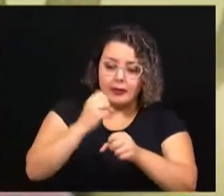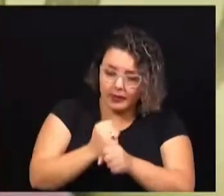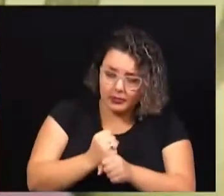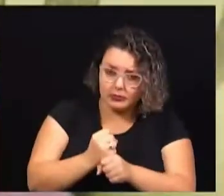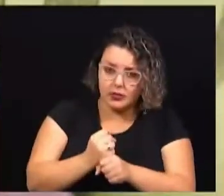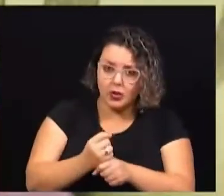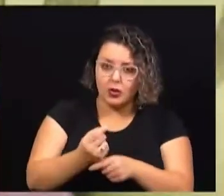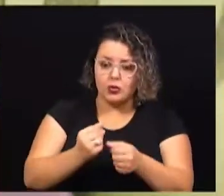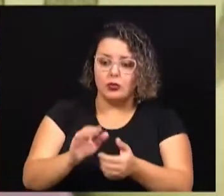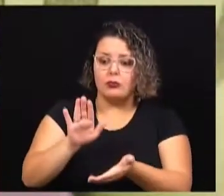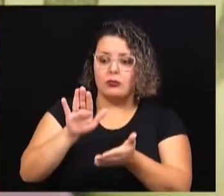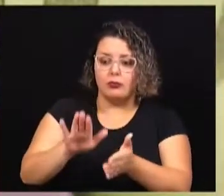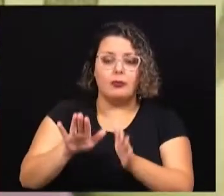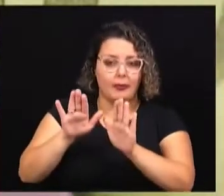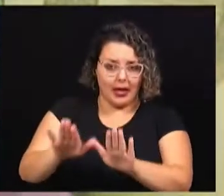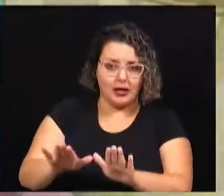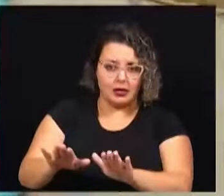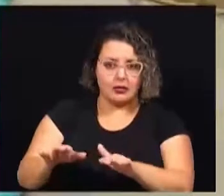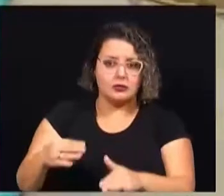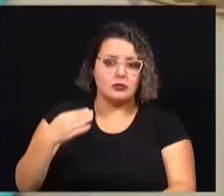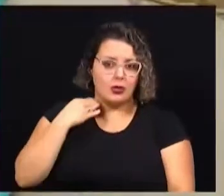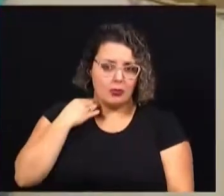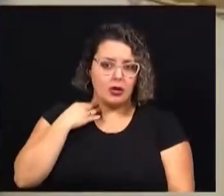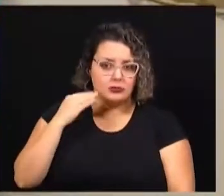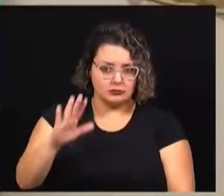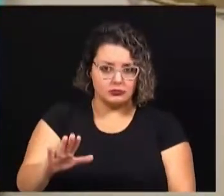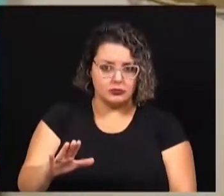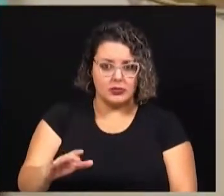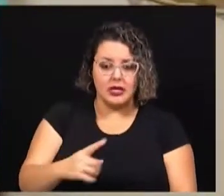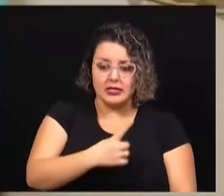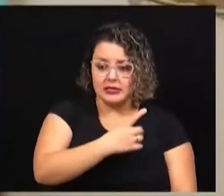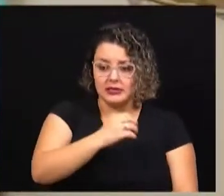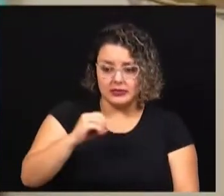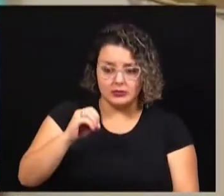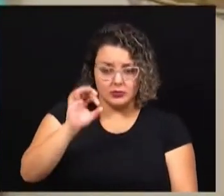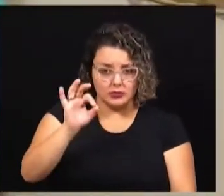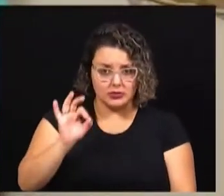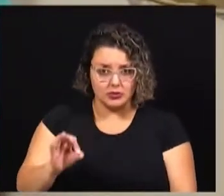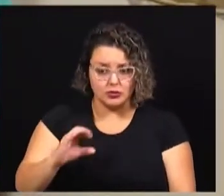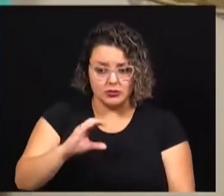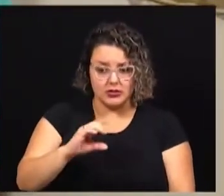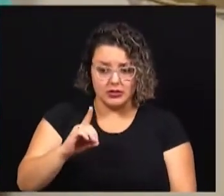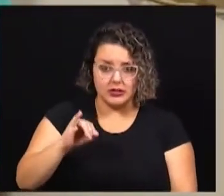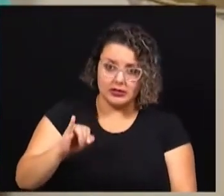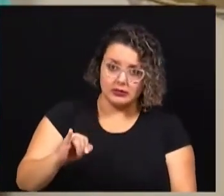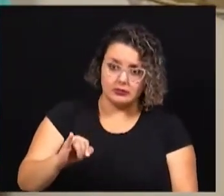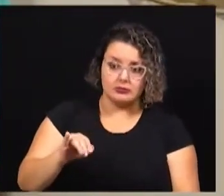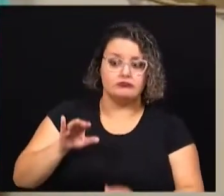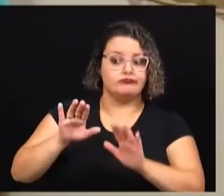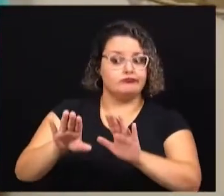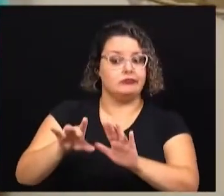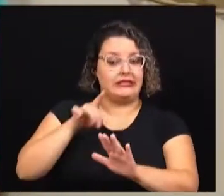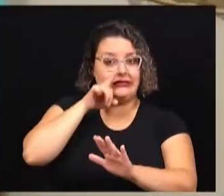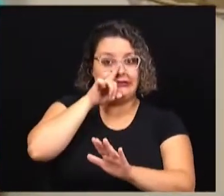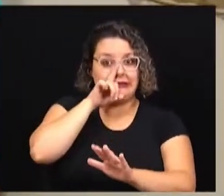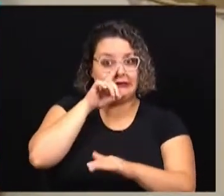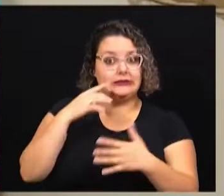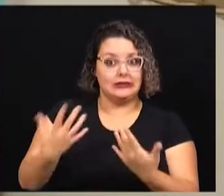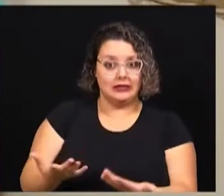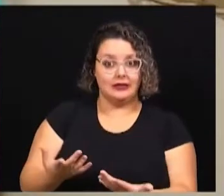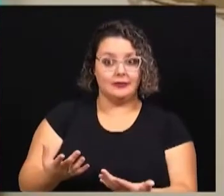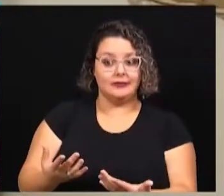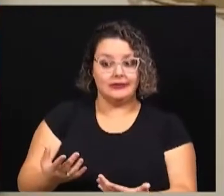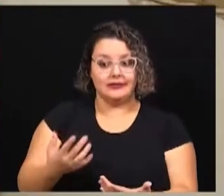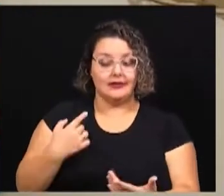estiver parado na conta, ele te rende 100% do CDI. Só que deixar parado na conta é perigoso, né? Sim. Porque